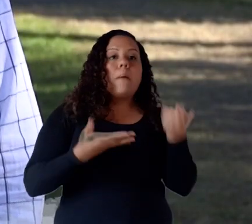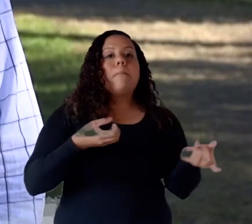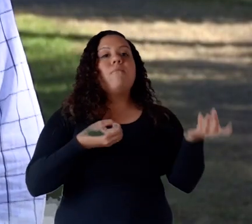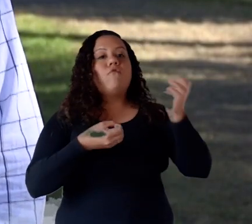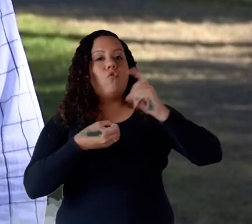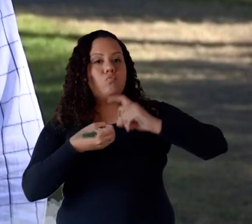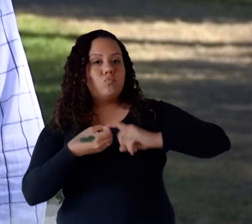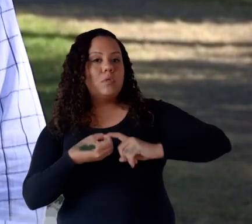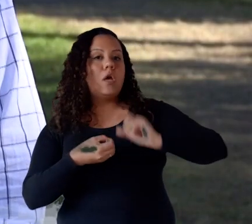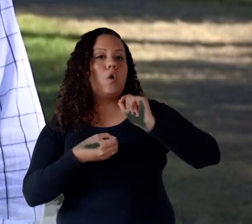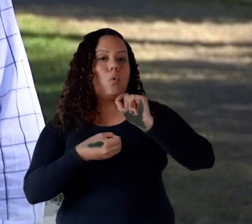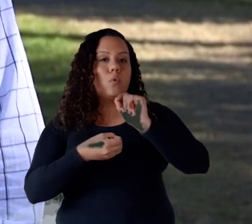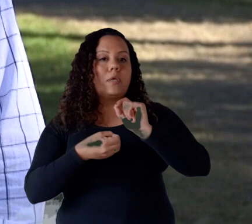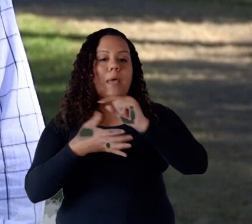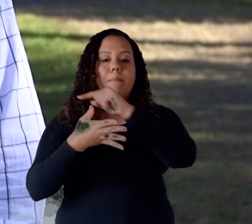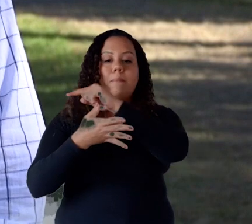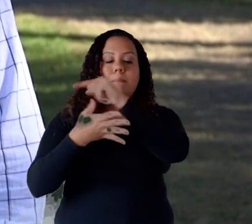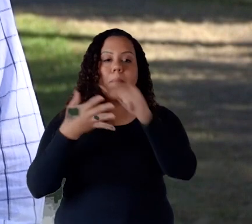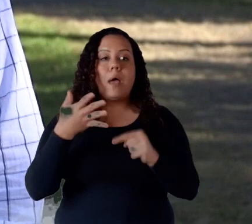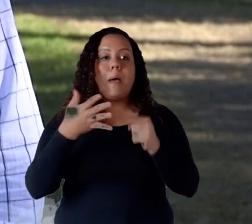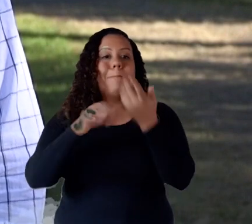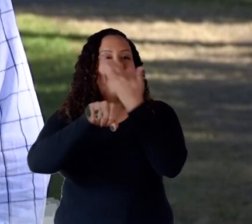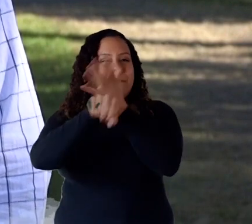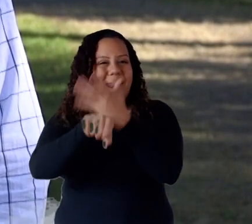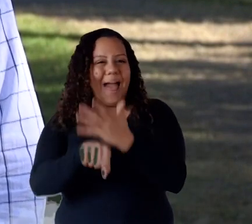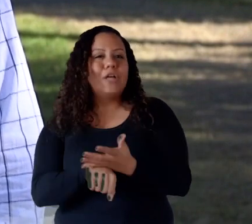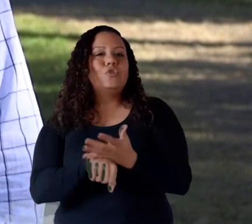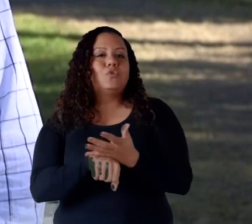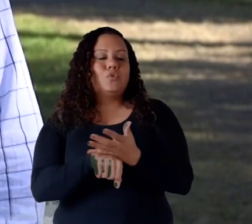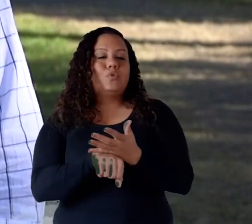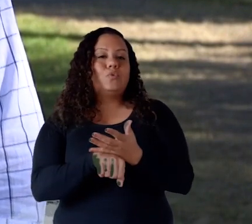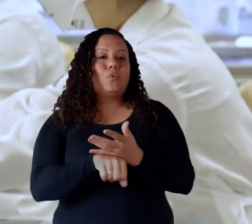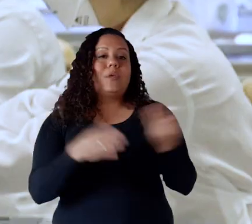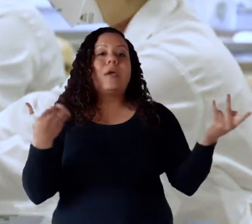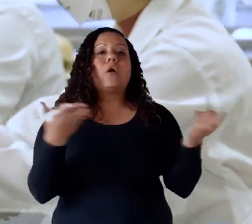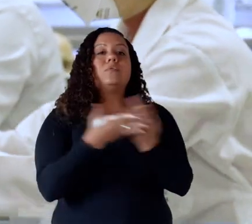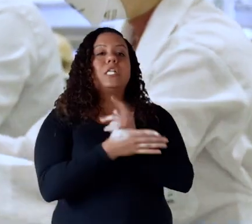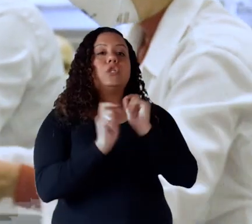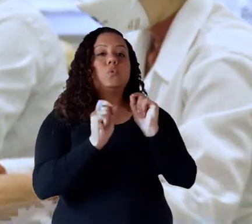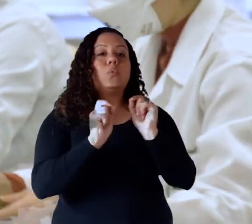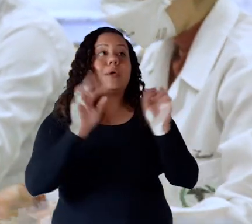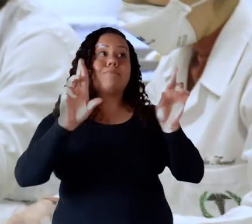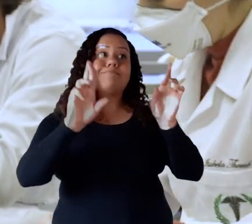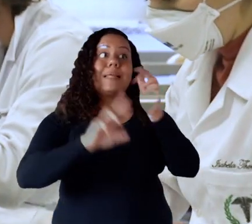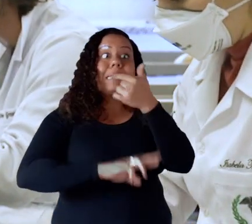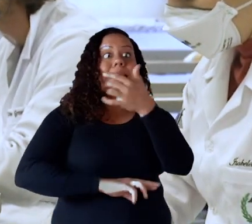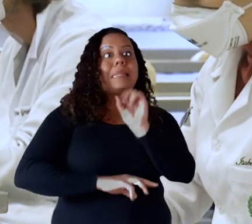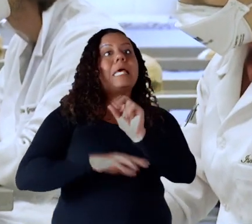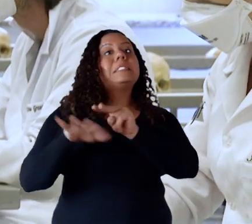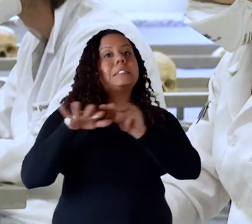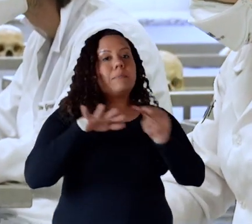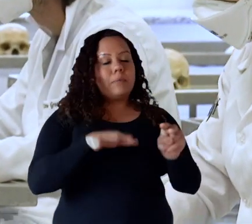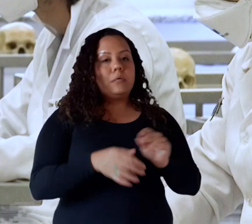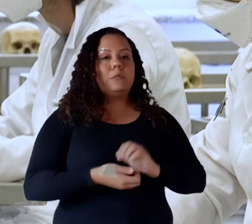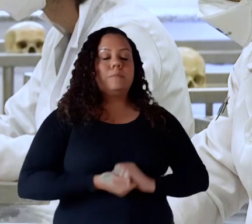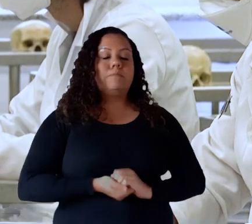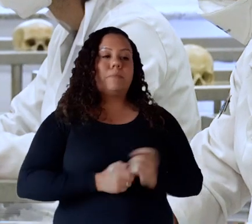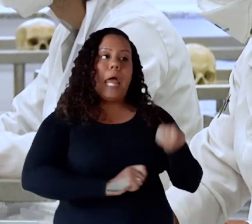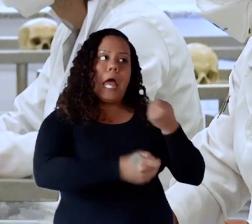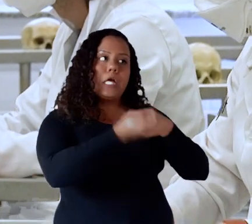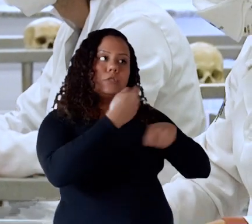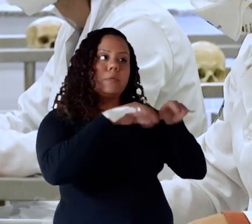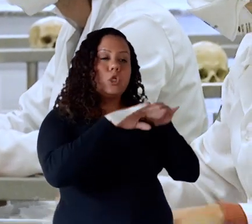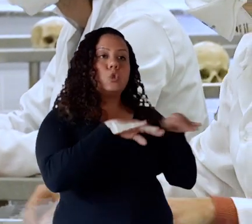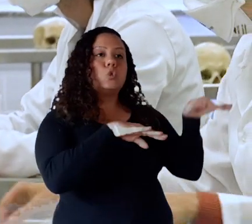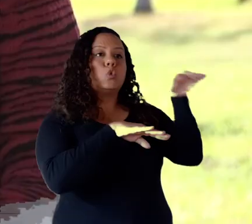alternativa acadêmica, né, para a recomposição dos componentes práticos e ele foi previsto para que ele aconteça em